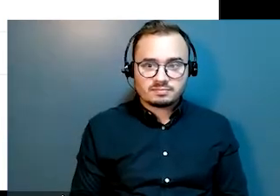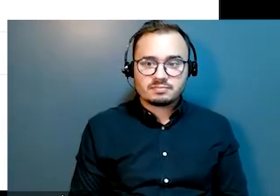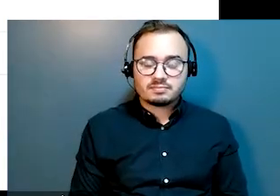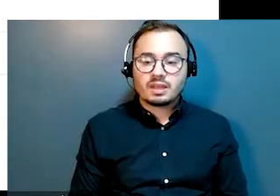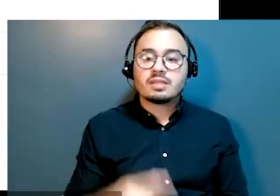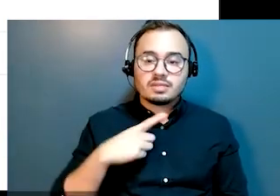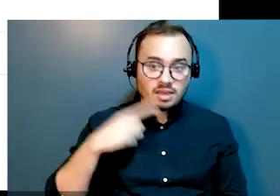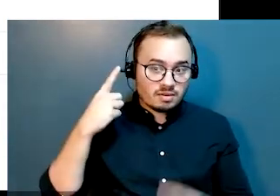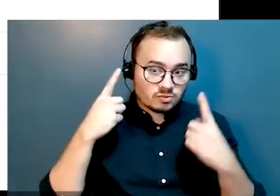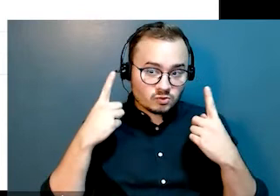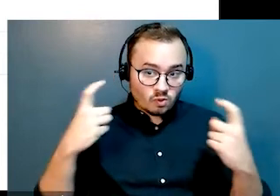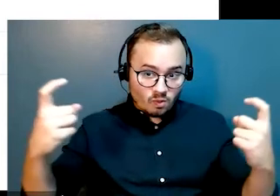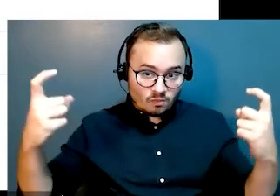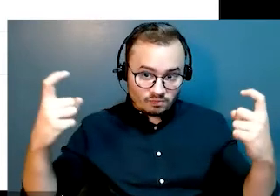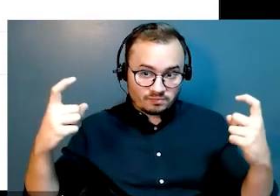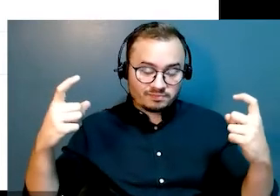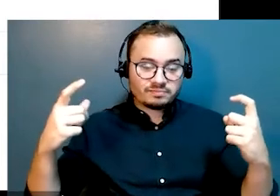Chegou alguma coisa? Obrigado, Nai.